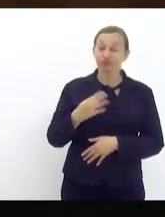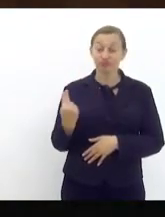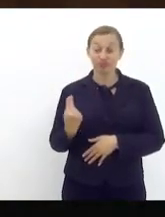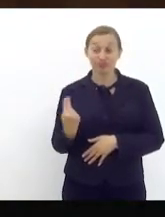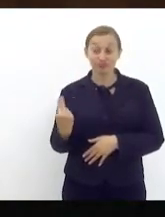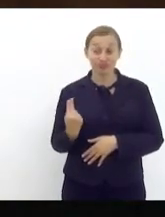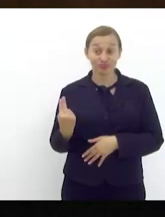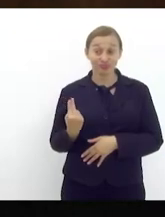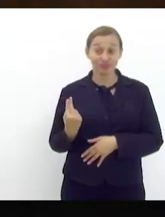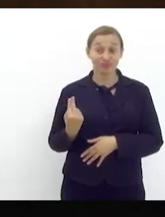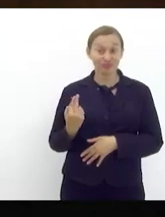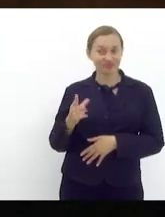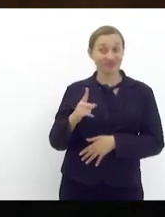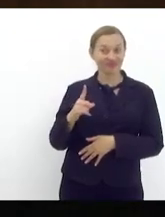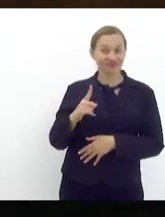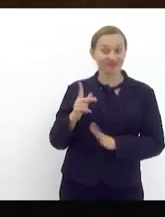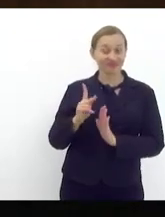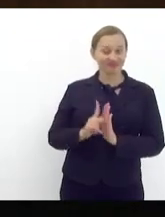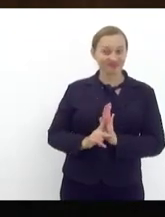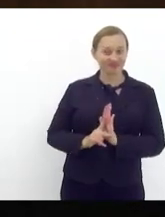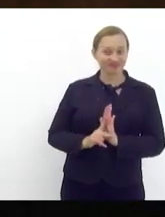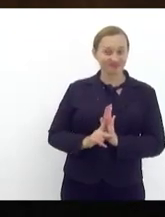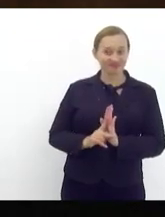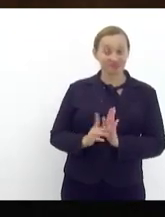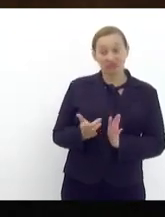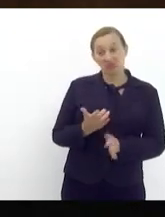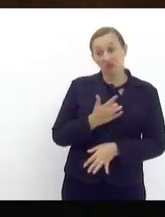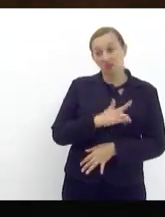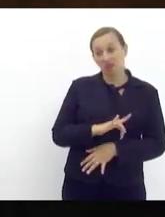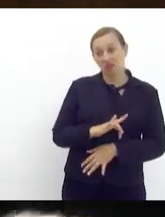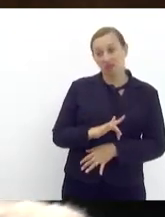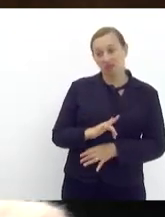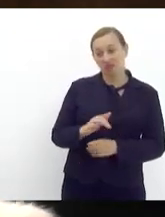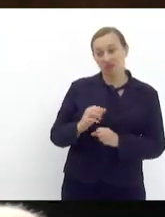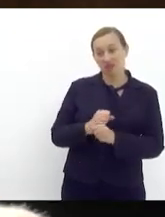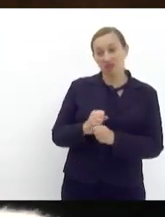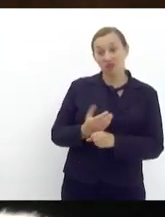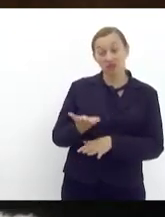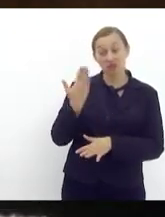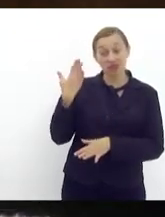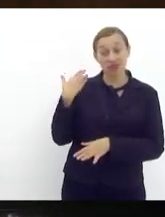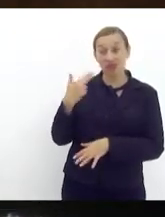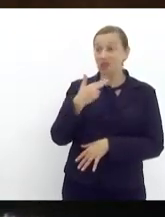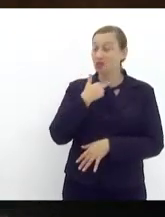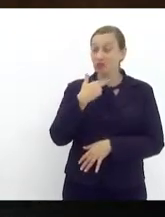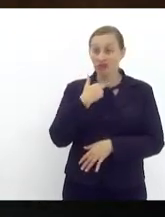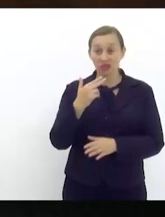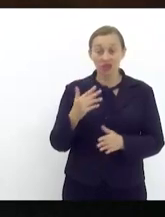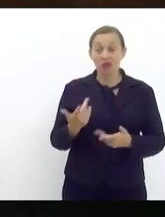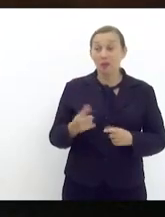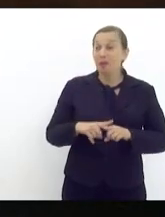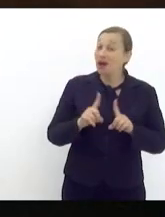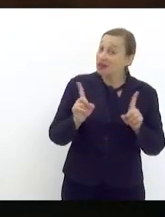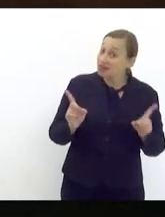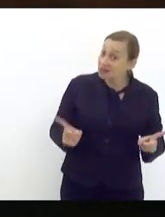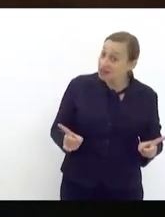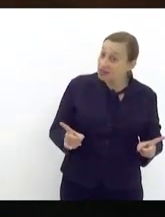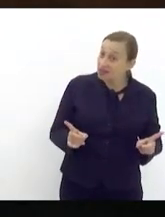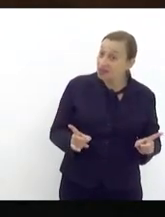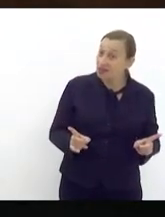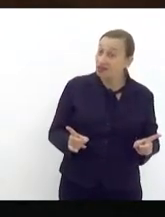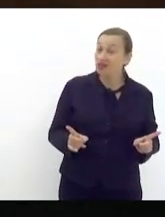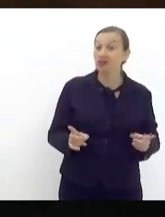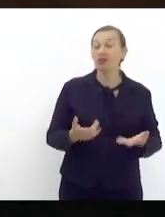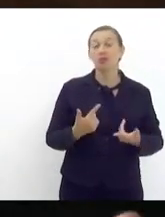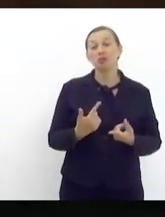também ser coautora desse projeto. É uma pena que é da legislatura anterior, nós não vamos poder. Mas,